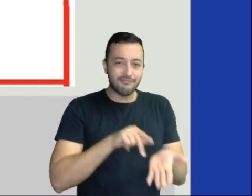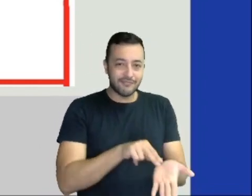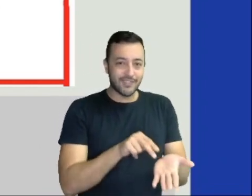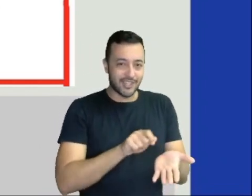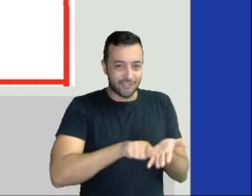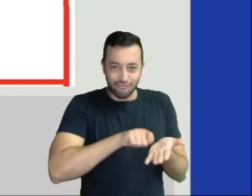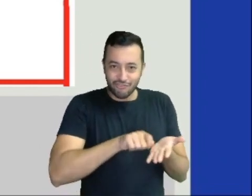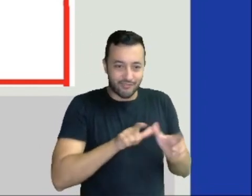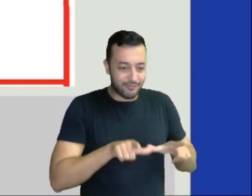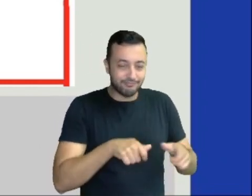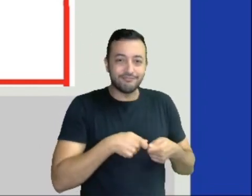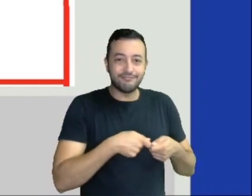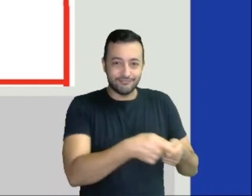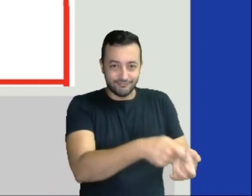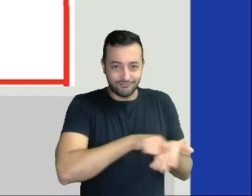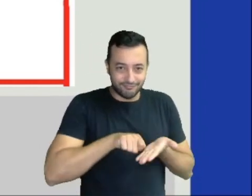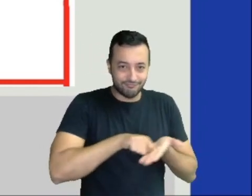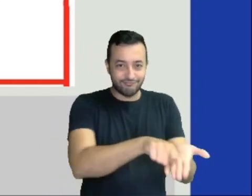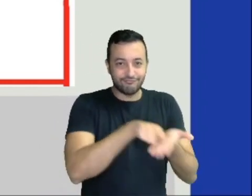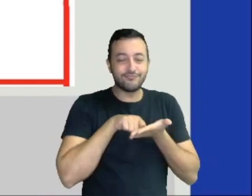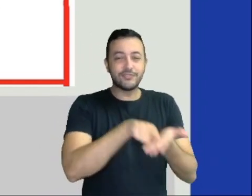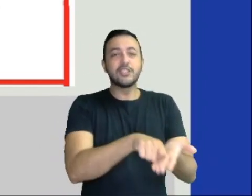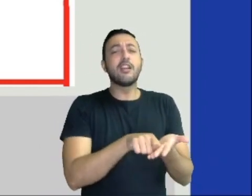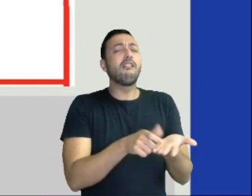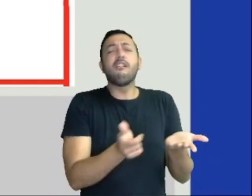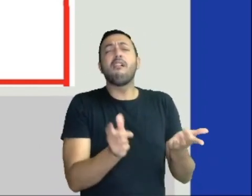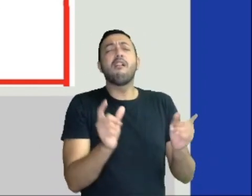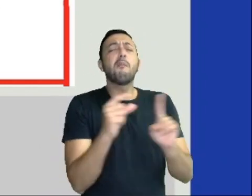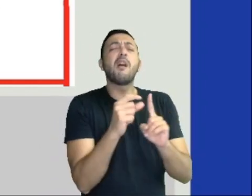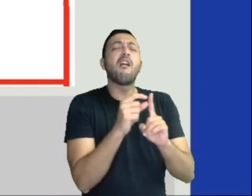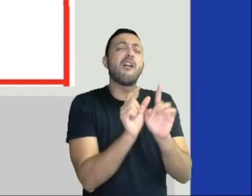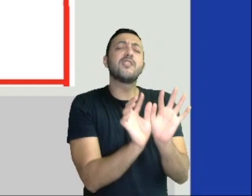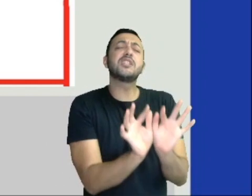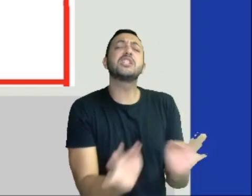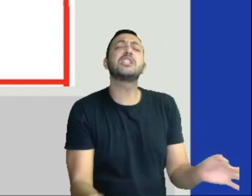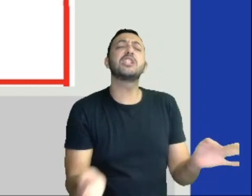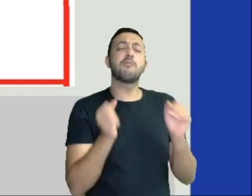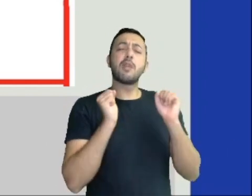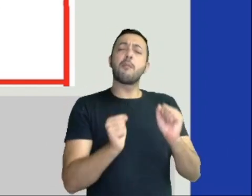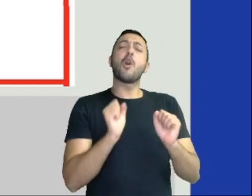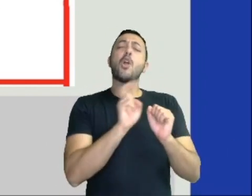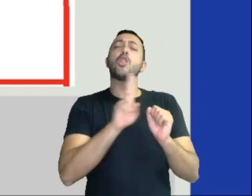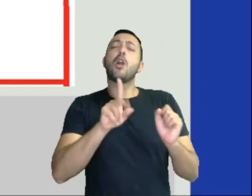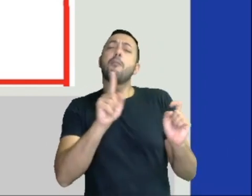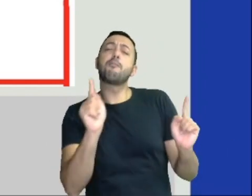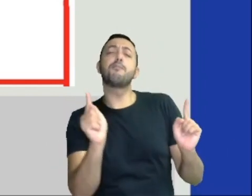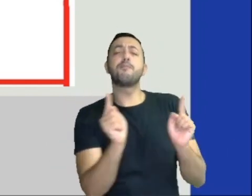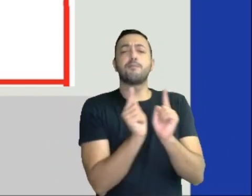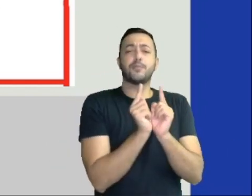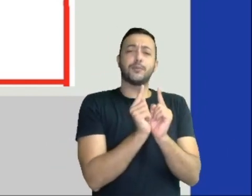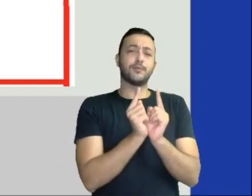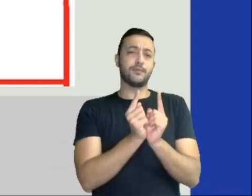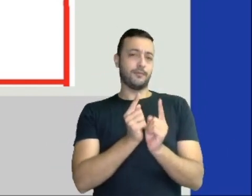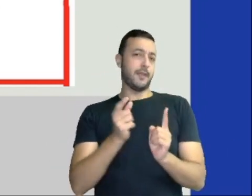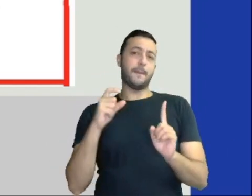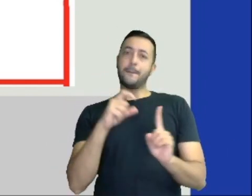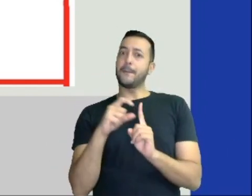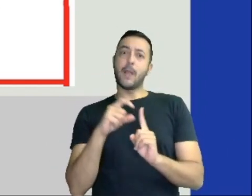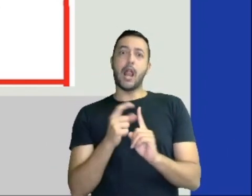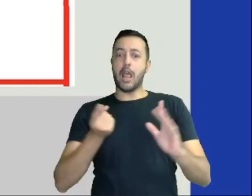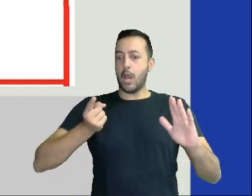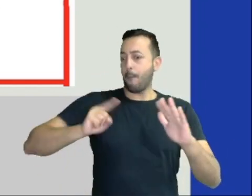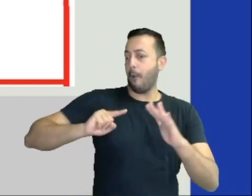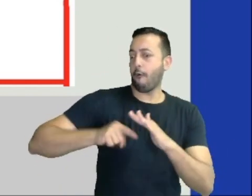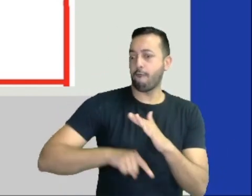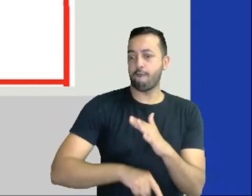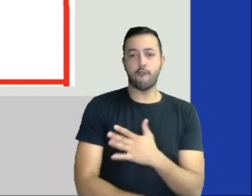vezes coloca até o apelido né com a gente usa uma linguagem simples Tá certo que não é muito rebuscada que não precisa de